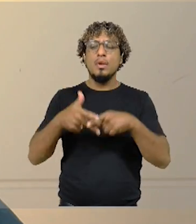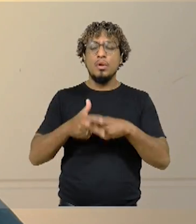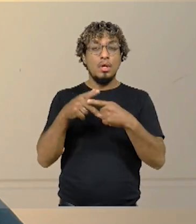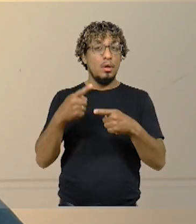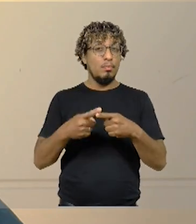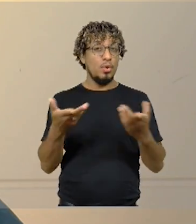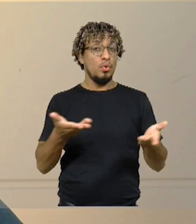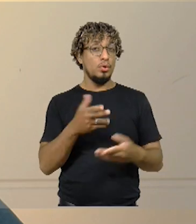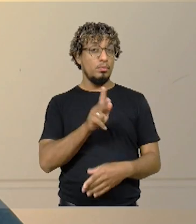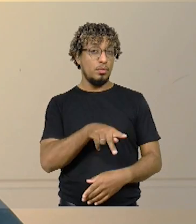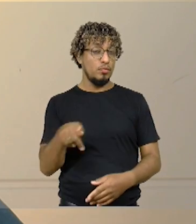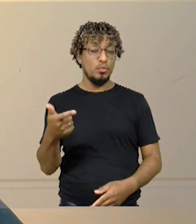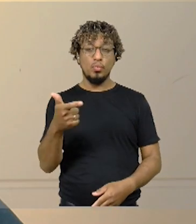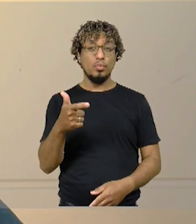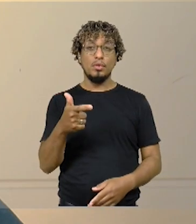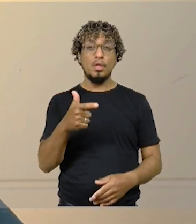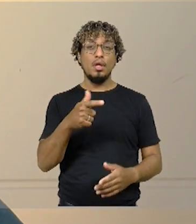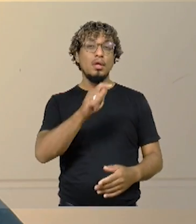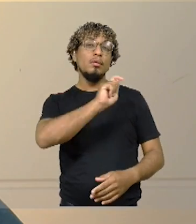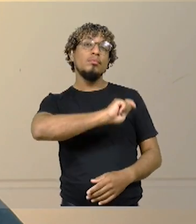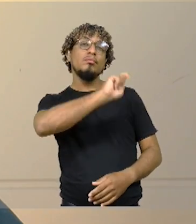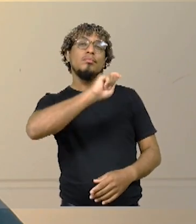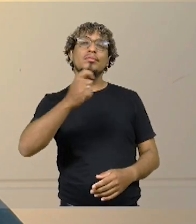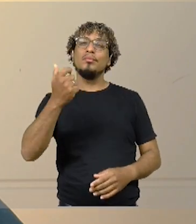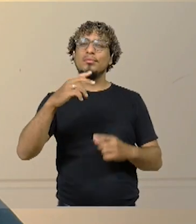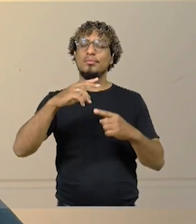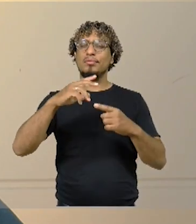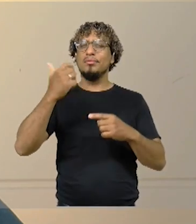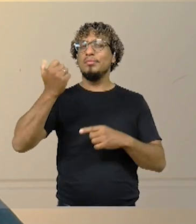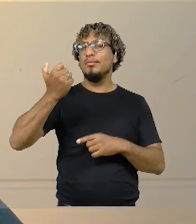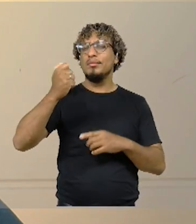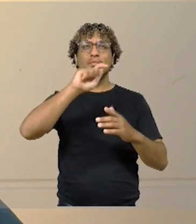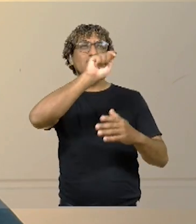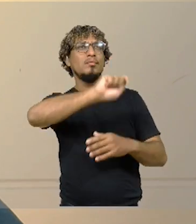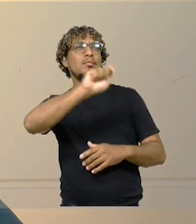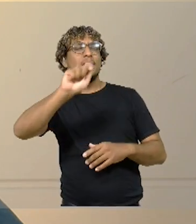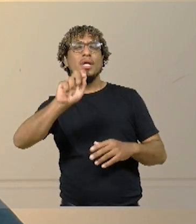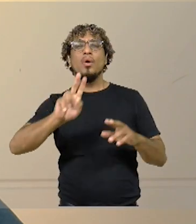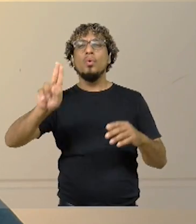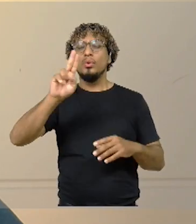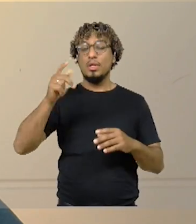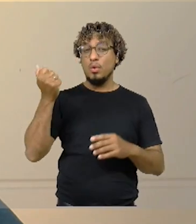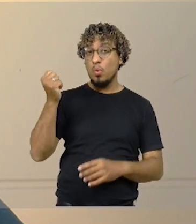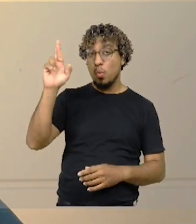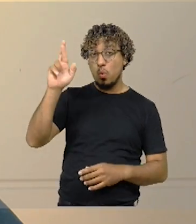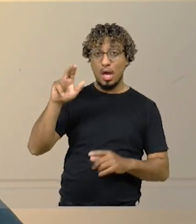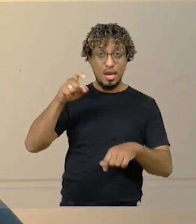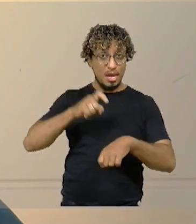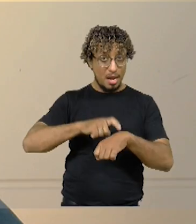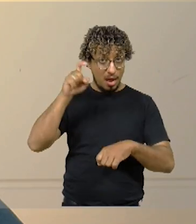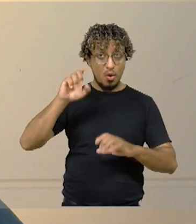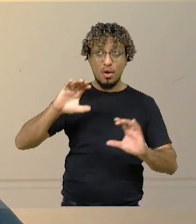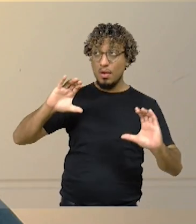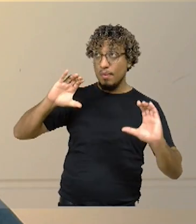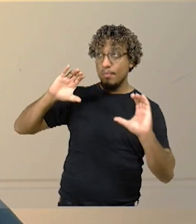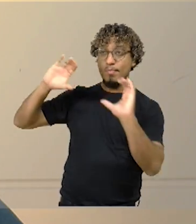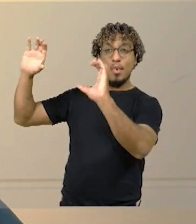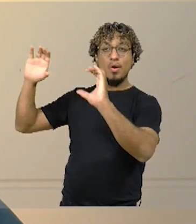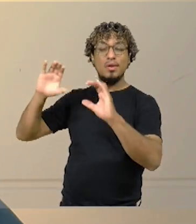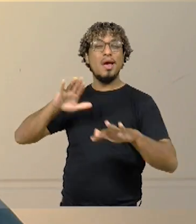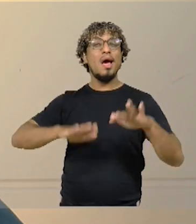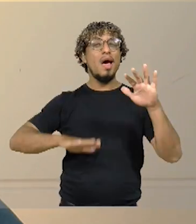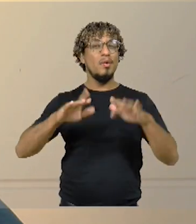preparar aquelas crianças para a vida, tem que ter educação sexual. Somos contrários a que virem, as crianças virem robô que só aprendam aquela disciplina.